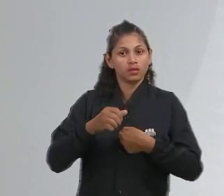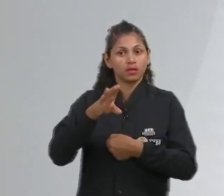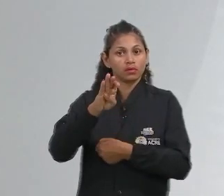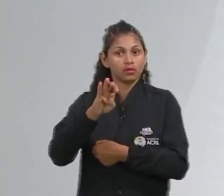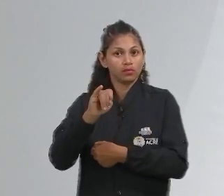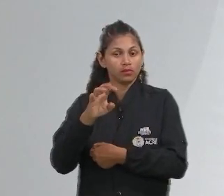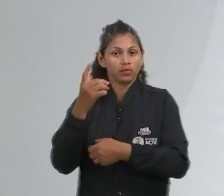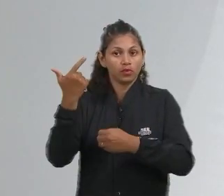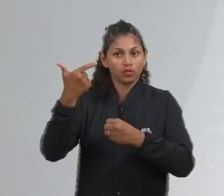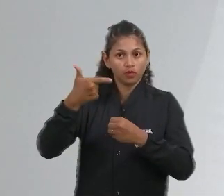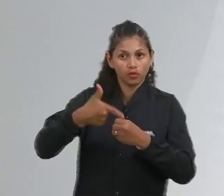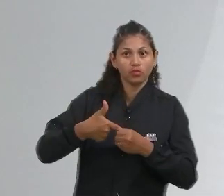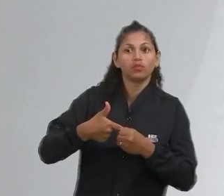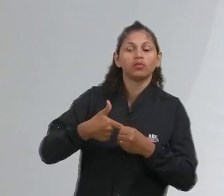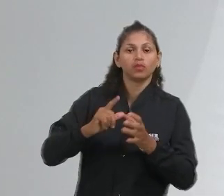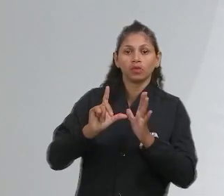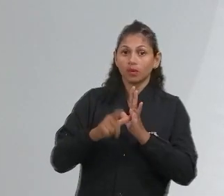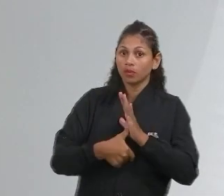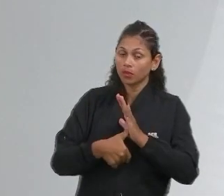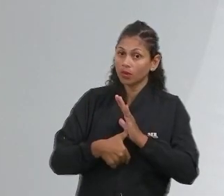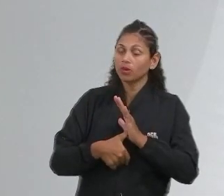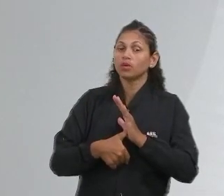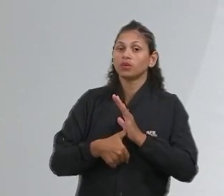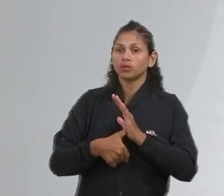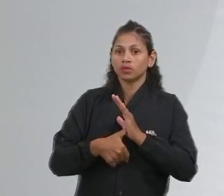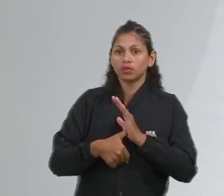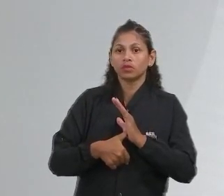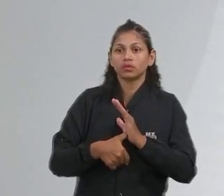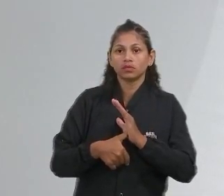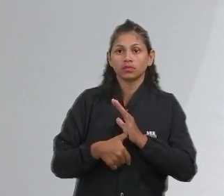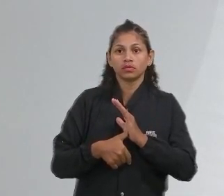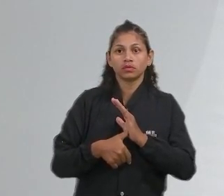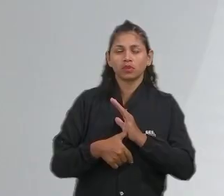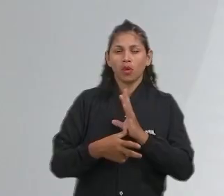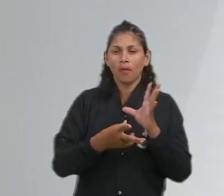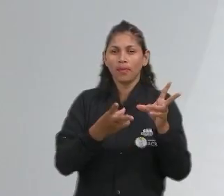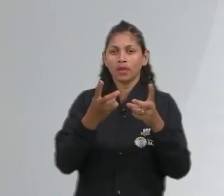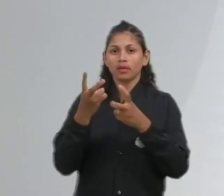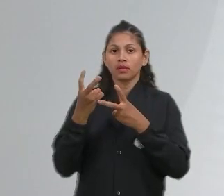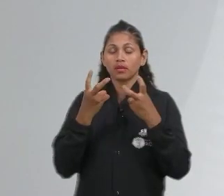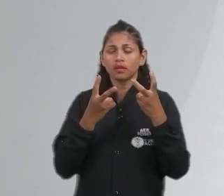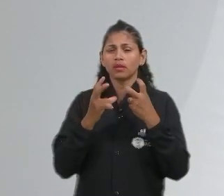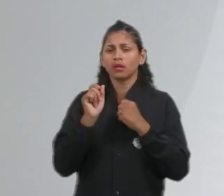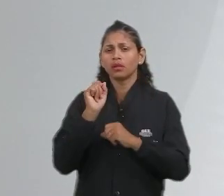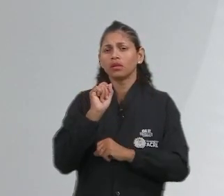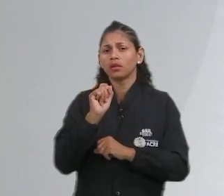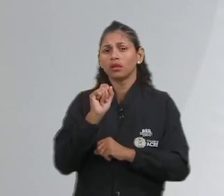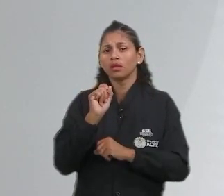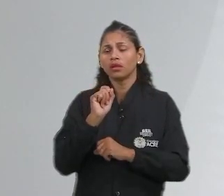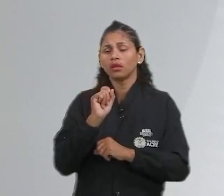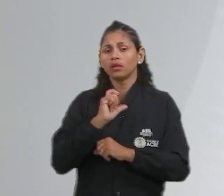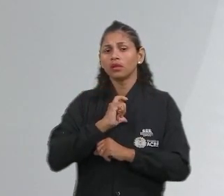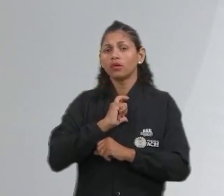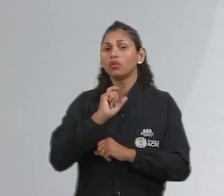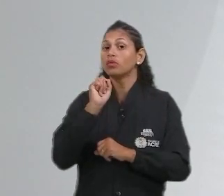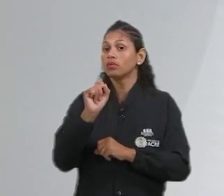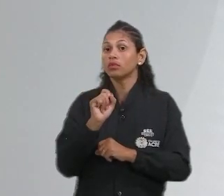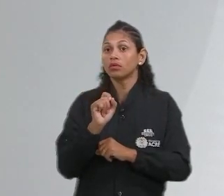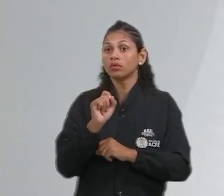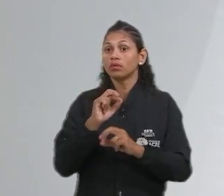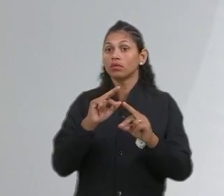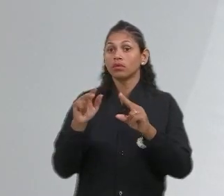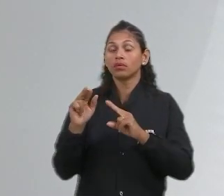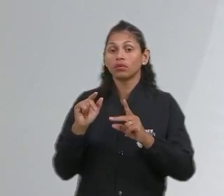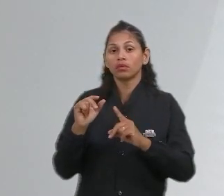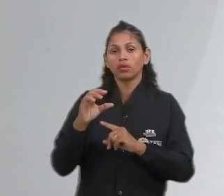após a catalisação. Quando eu observo, ó, o que eu estou vendo aqui de diferente? Eu tenho um